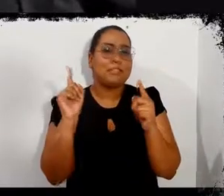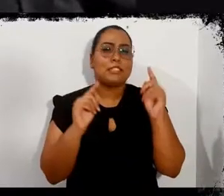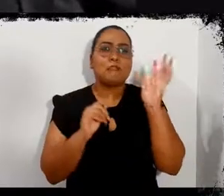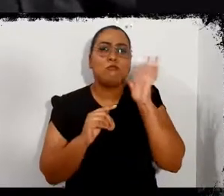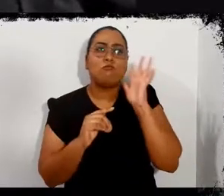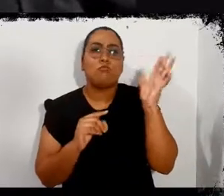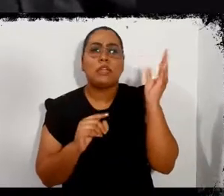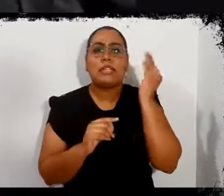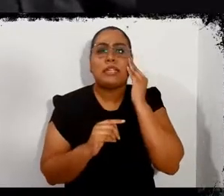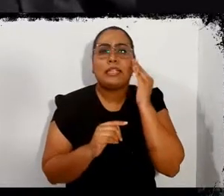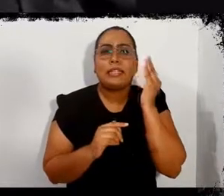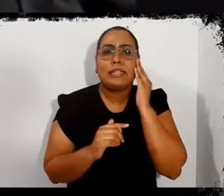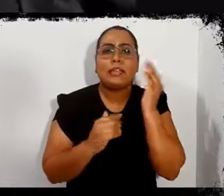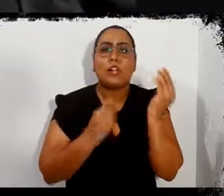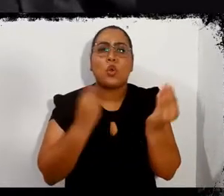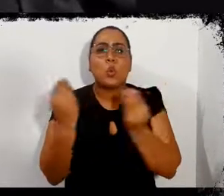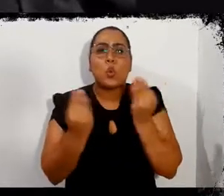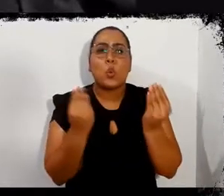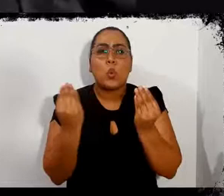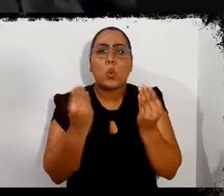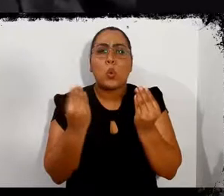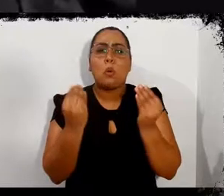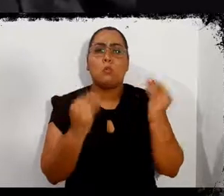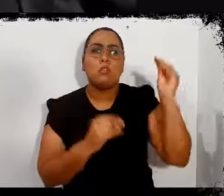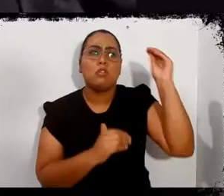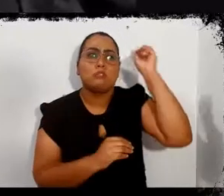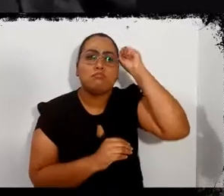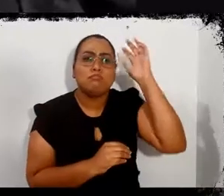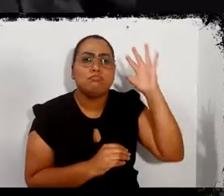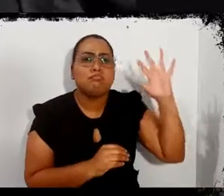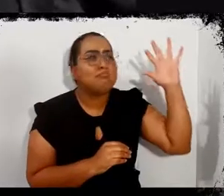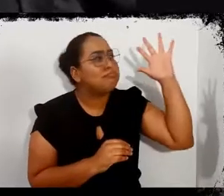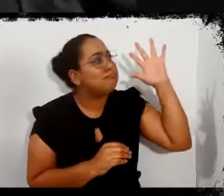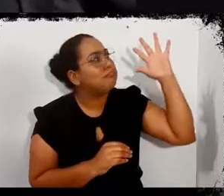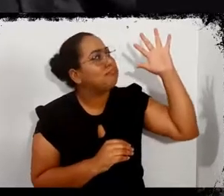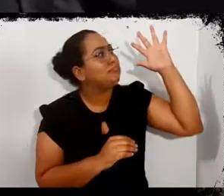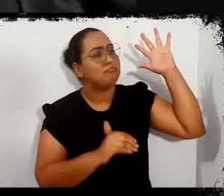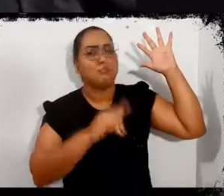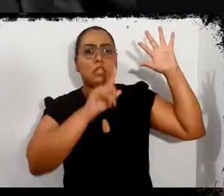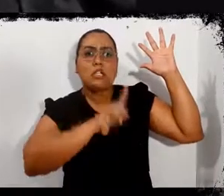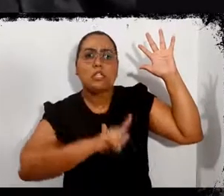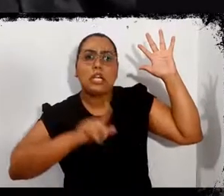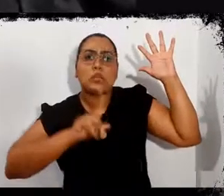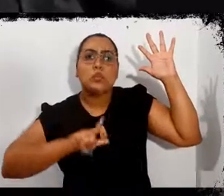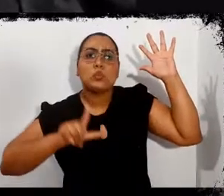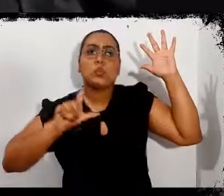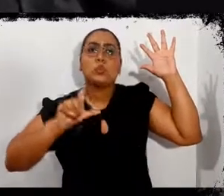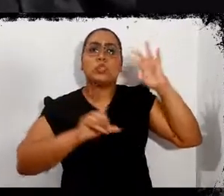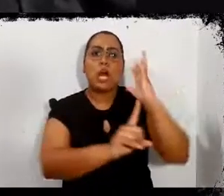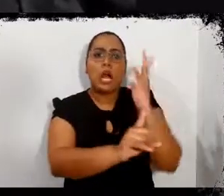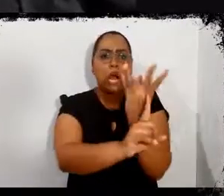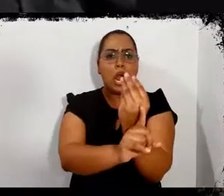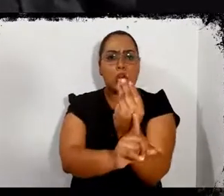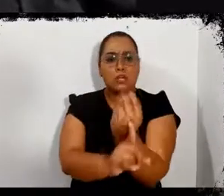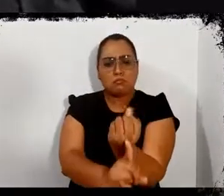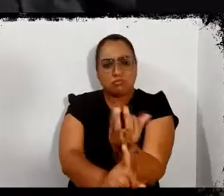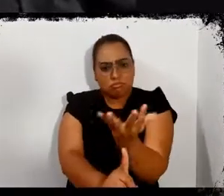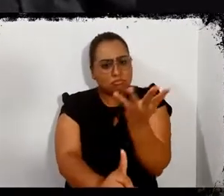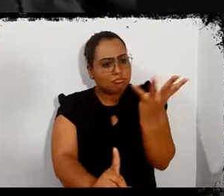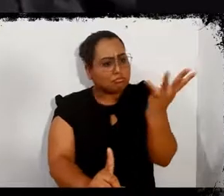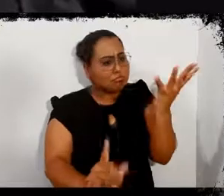onde discorre sobre possíveis influências dos contos de fadas na psique infantil.